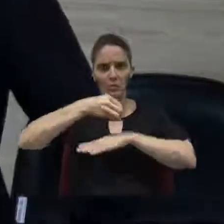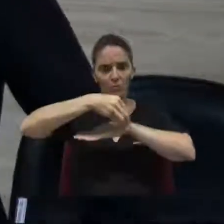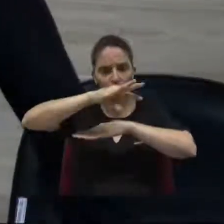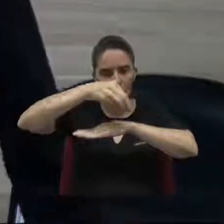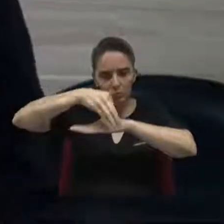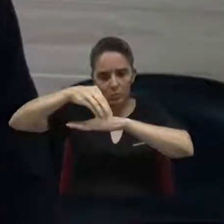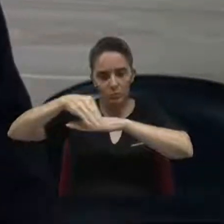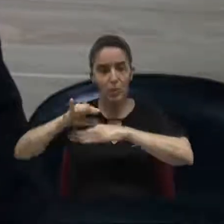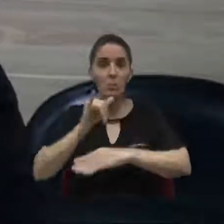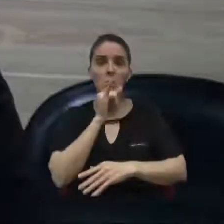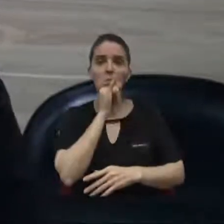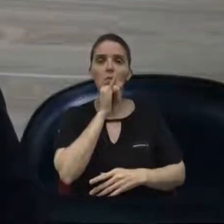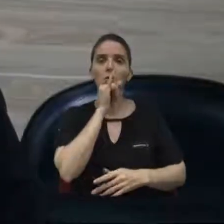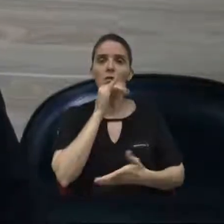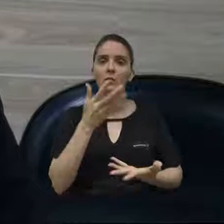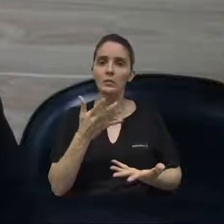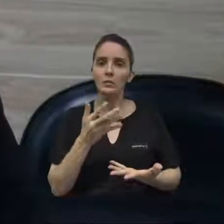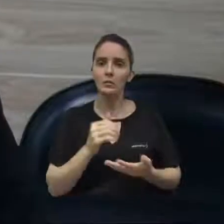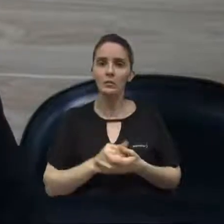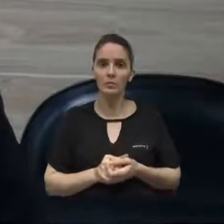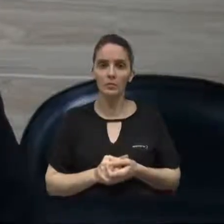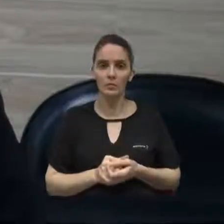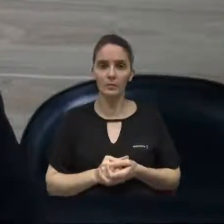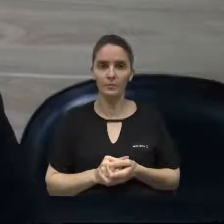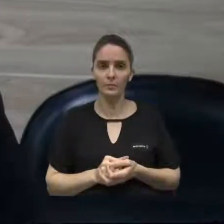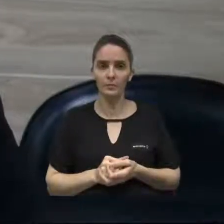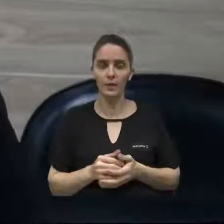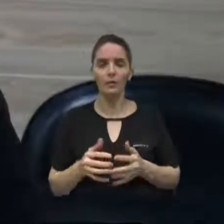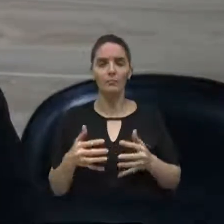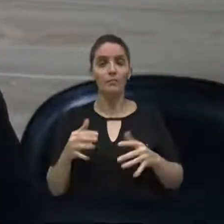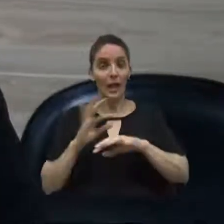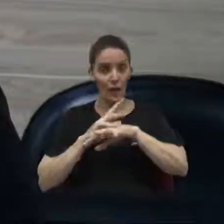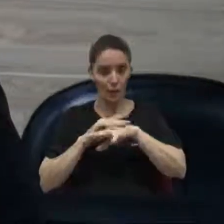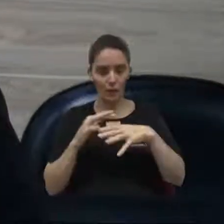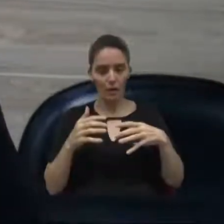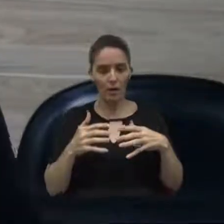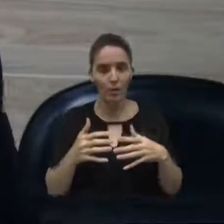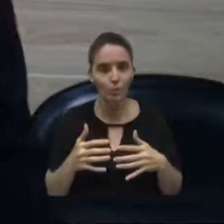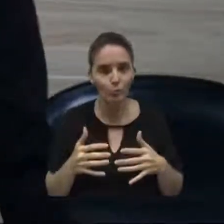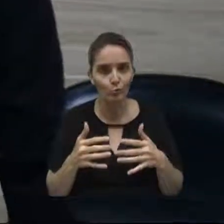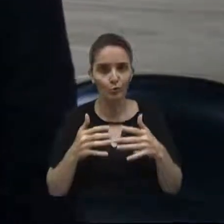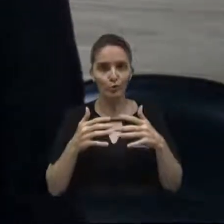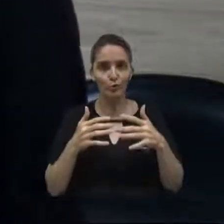como, por exemplo, que o autismo vem da vacina.